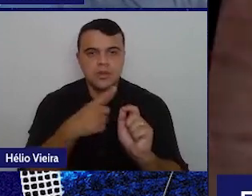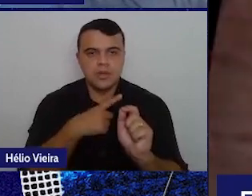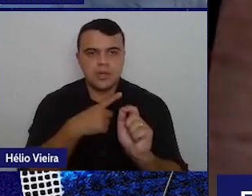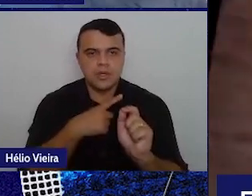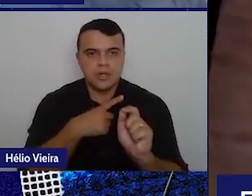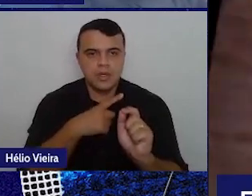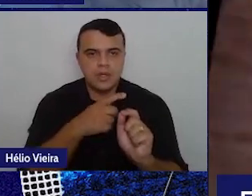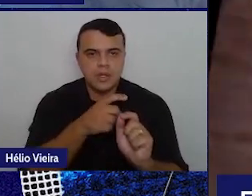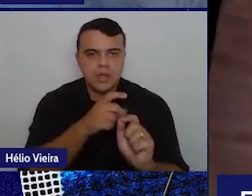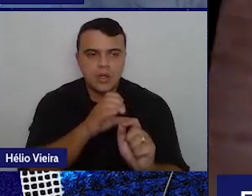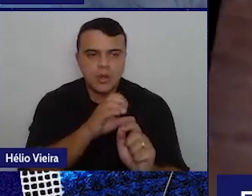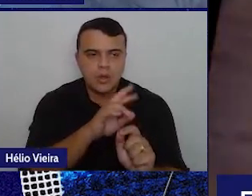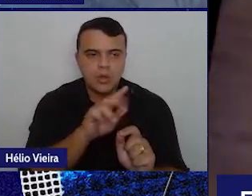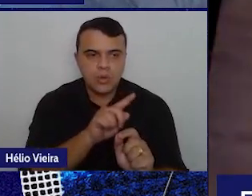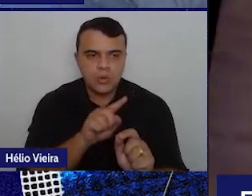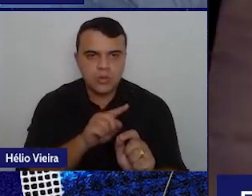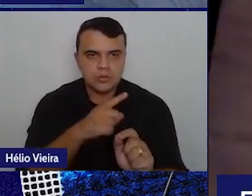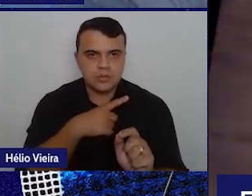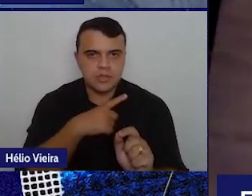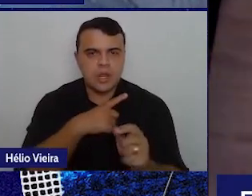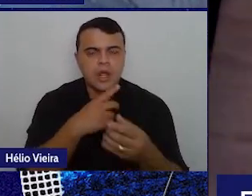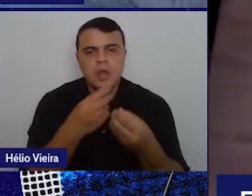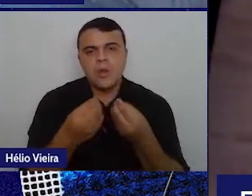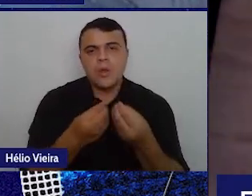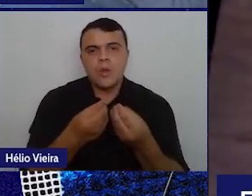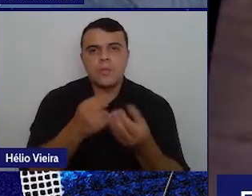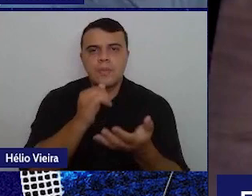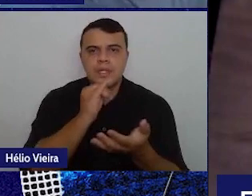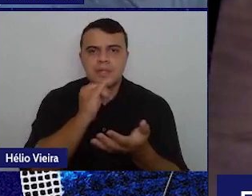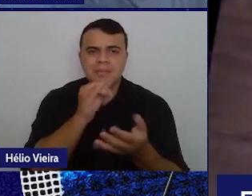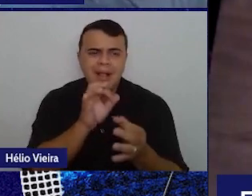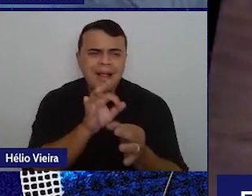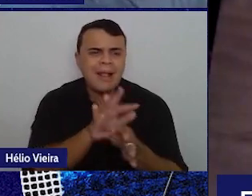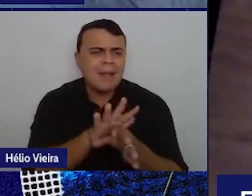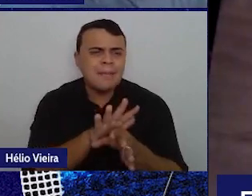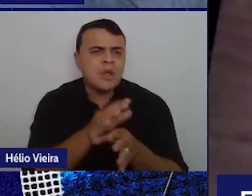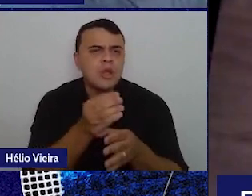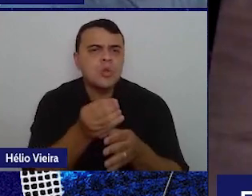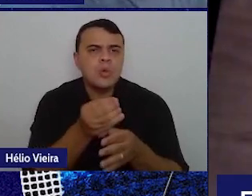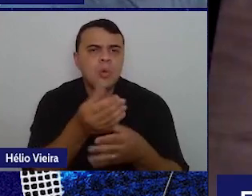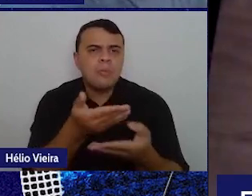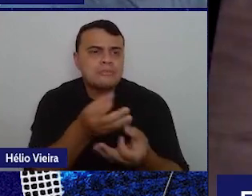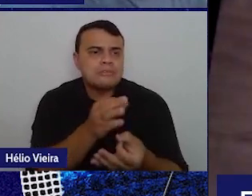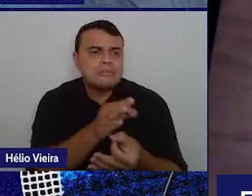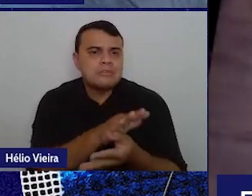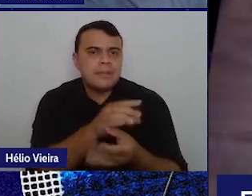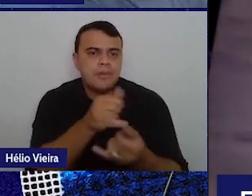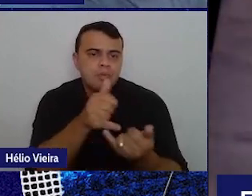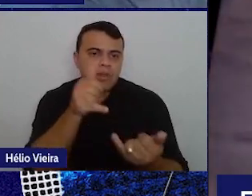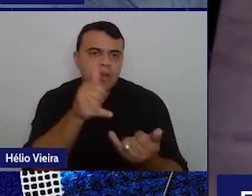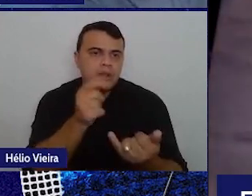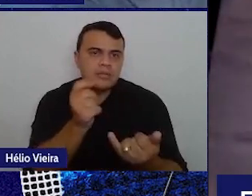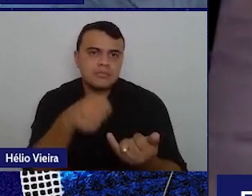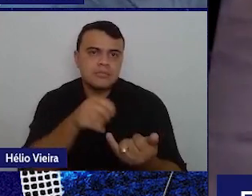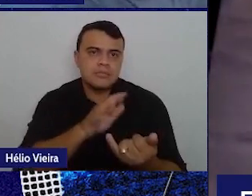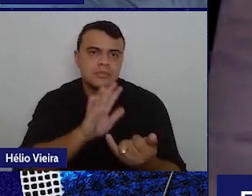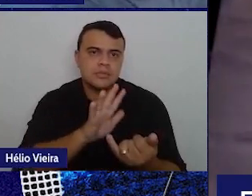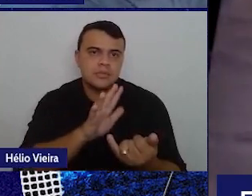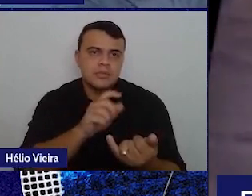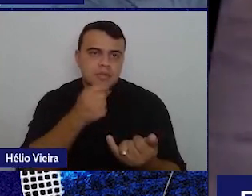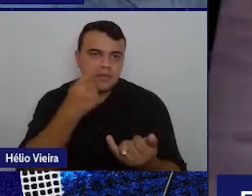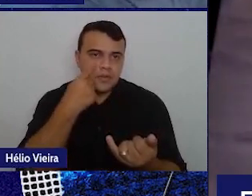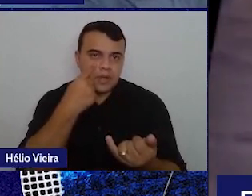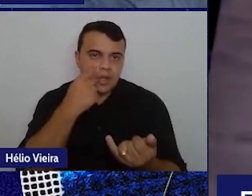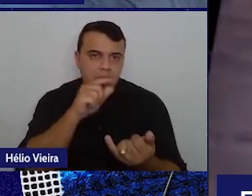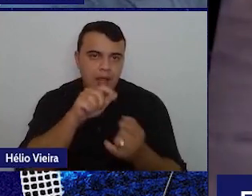de cruz. Como é que... Pô, minha linha tá acabando, como é que eu vou fazer aqui agora? Não dá para eu ir mais. A gente vai fazer o